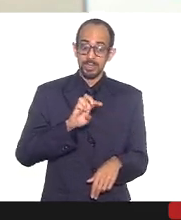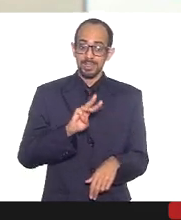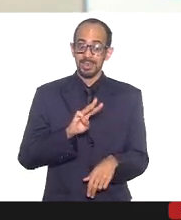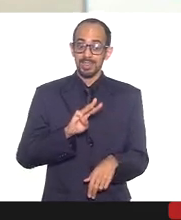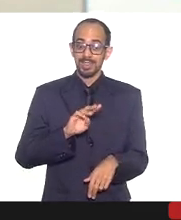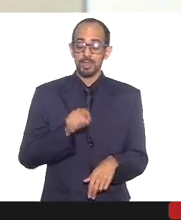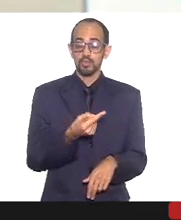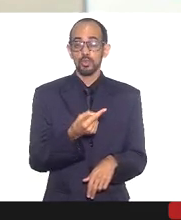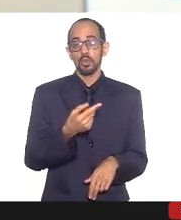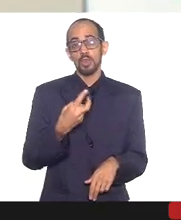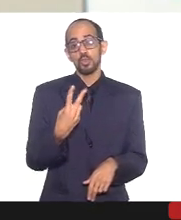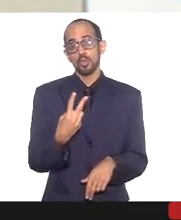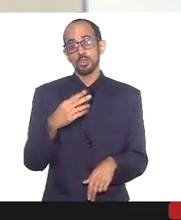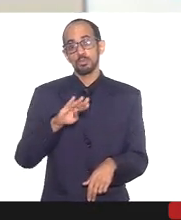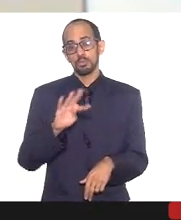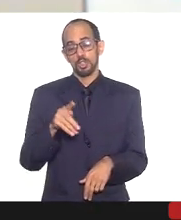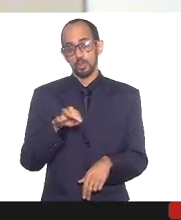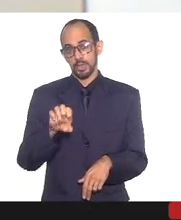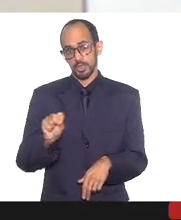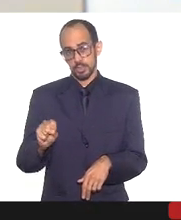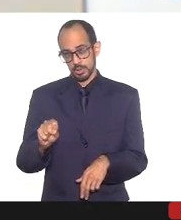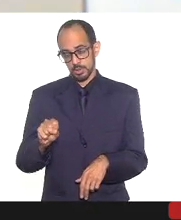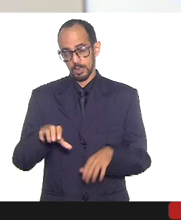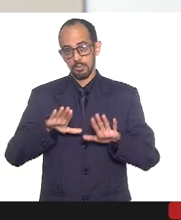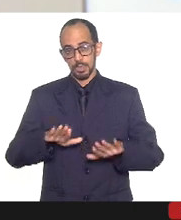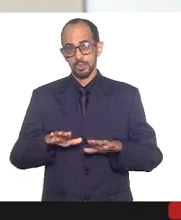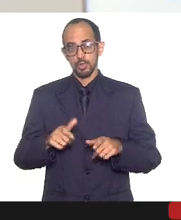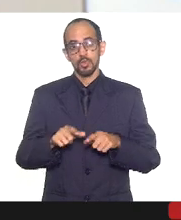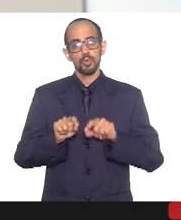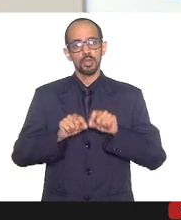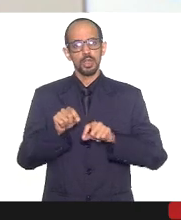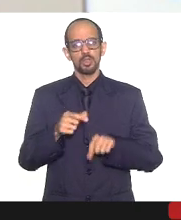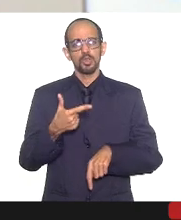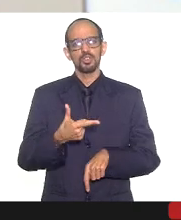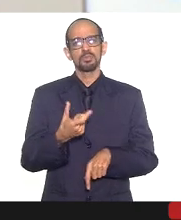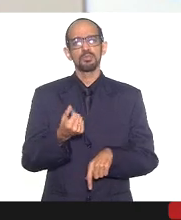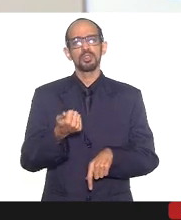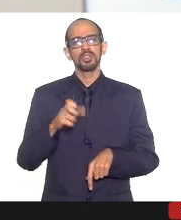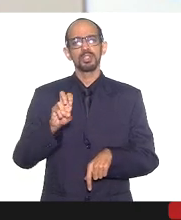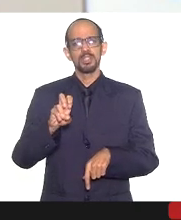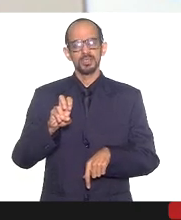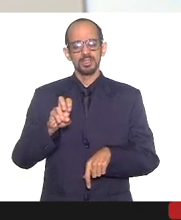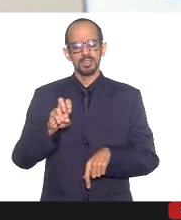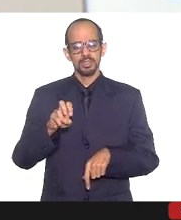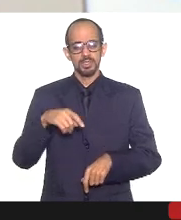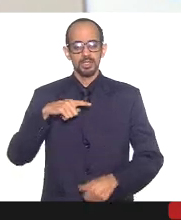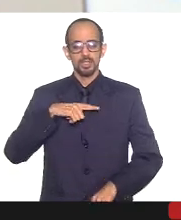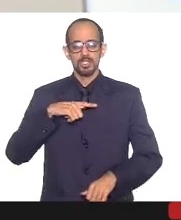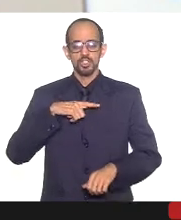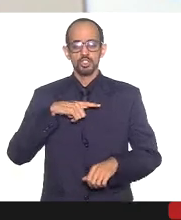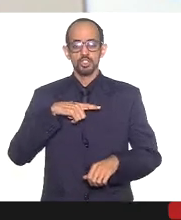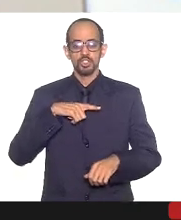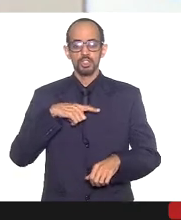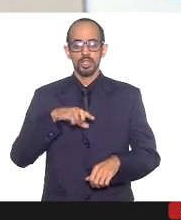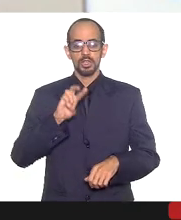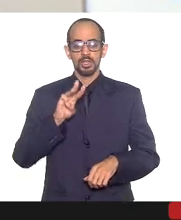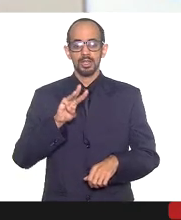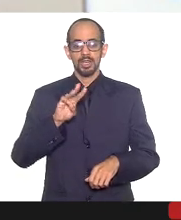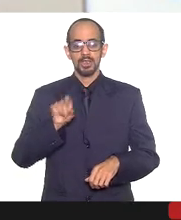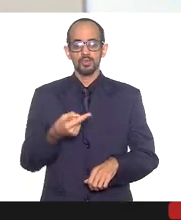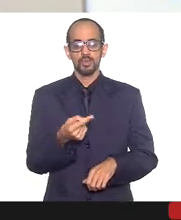bilhões. Destaco que no ano de 2015 o gasto com o pessoal da SEDUC havia batido a casa de 3